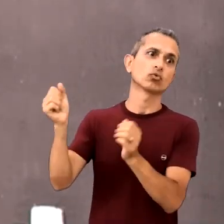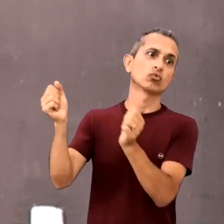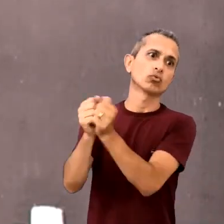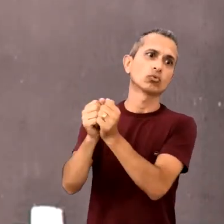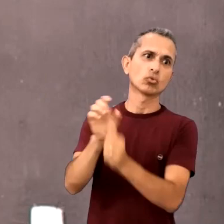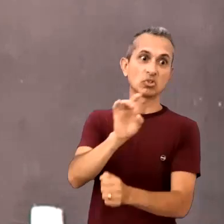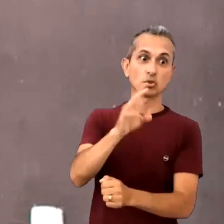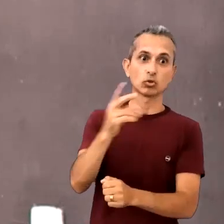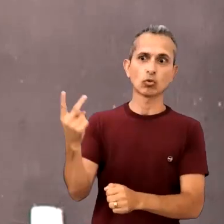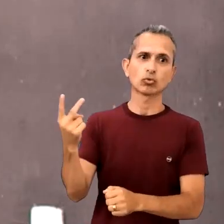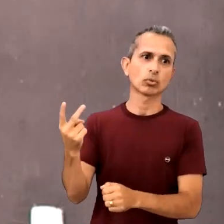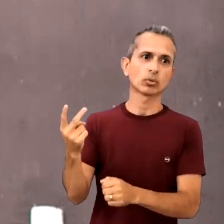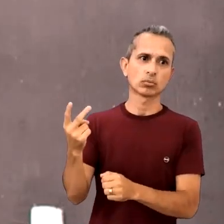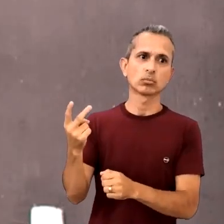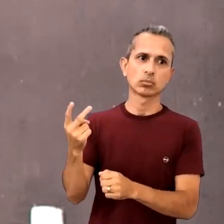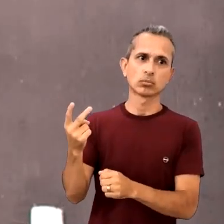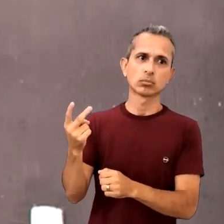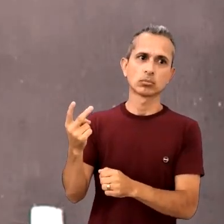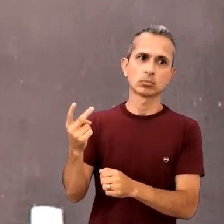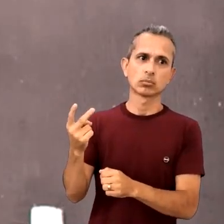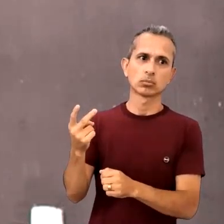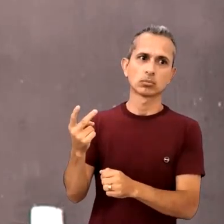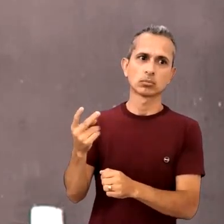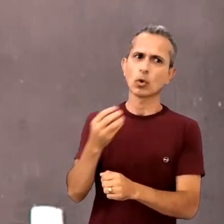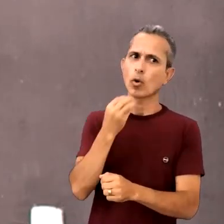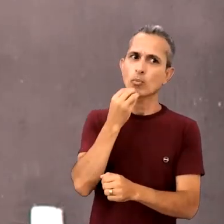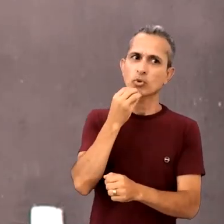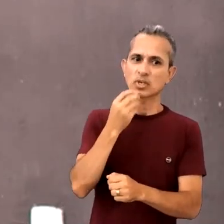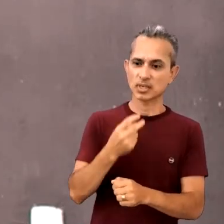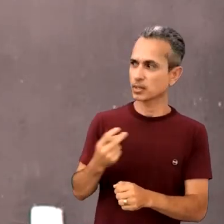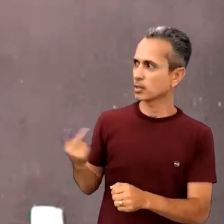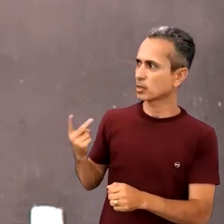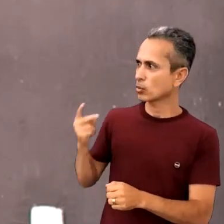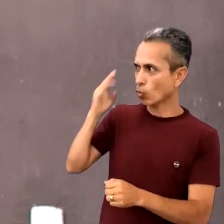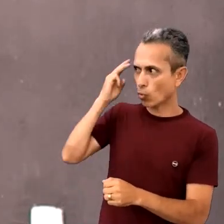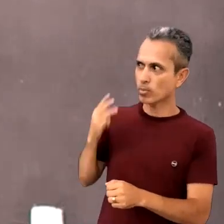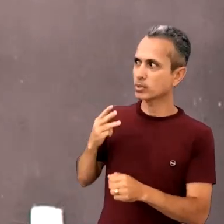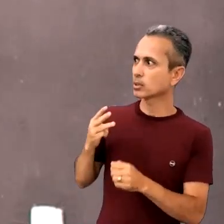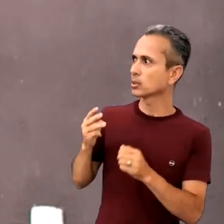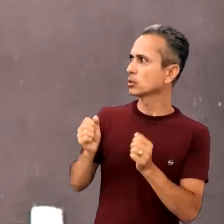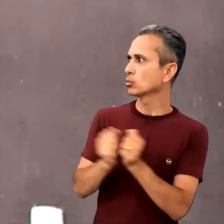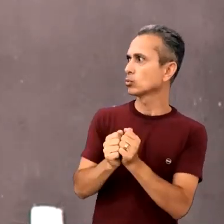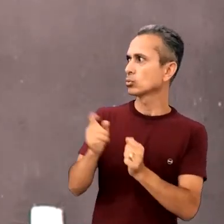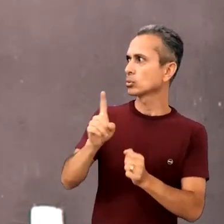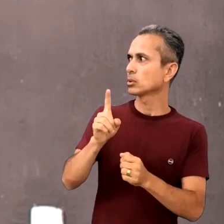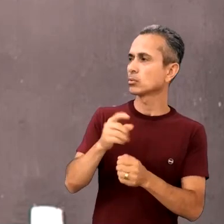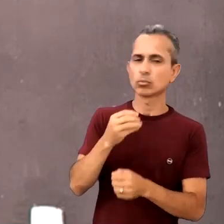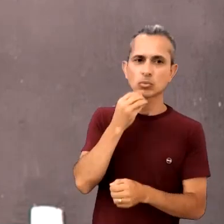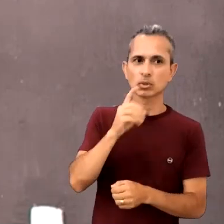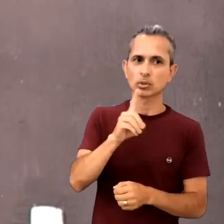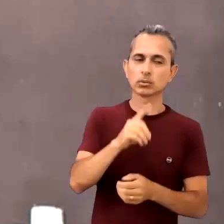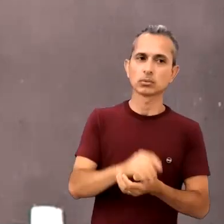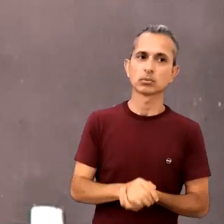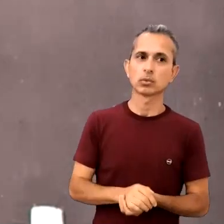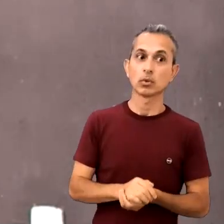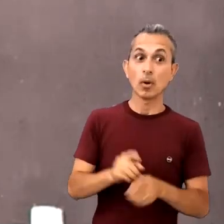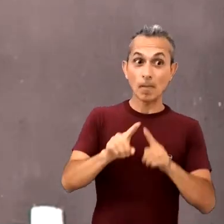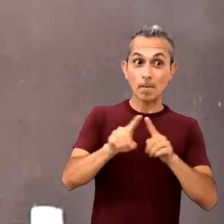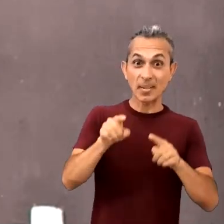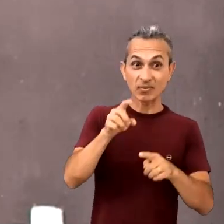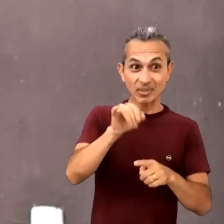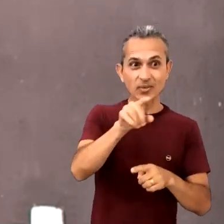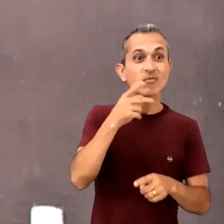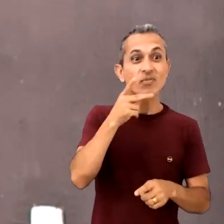minha digníssima esposa, não. Mas não venha me dizer que você viaja e fica lá, um num quarto e outro no outro.